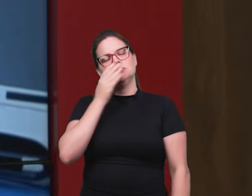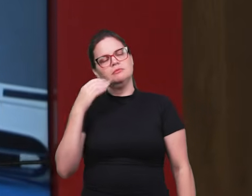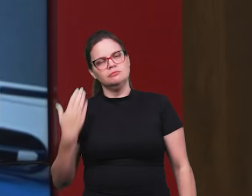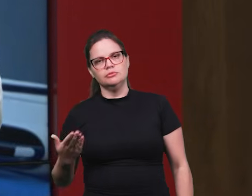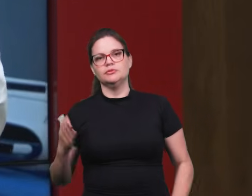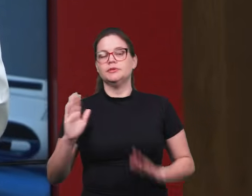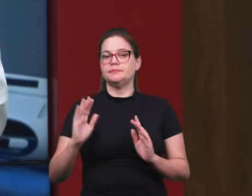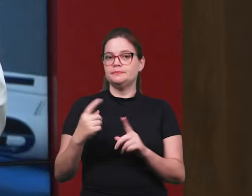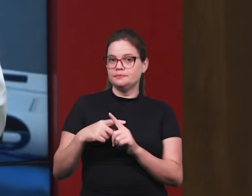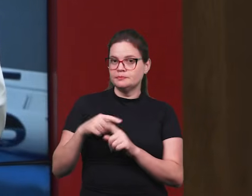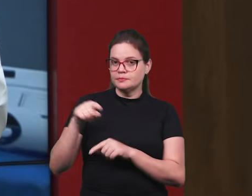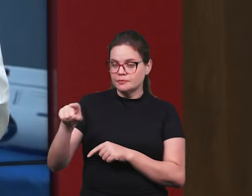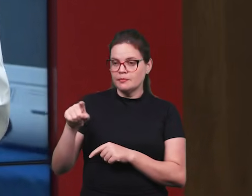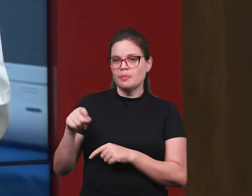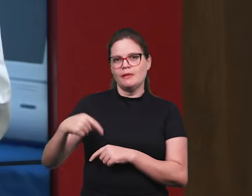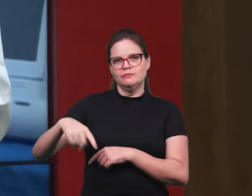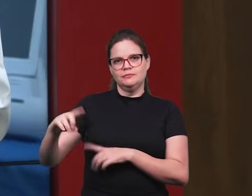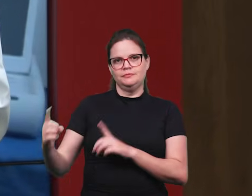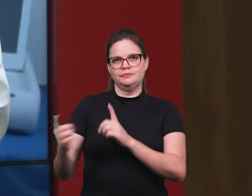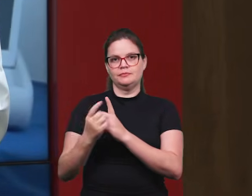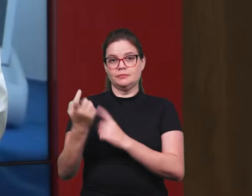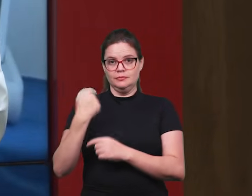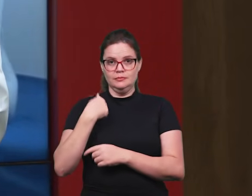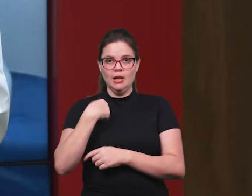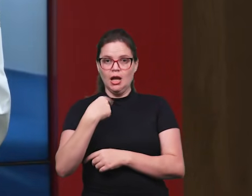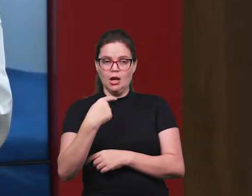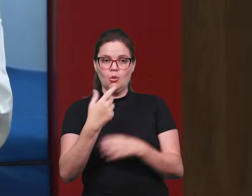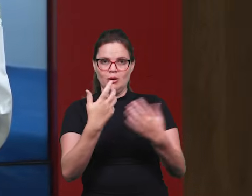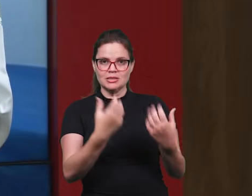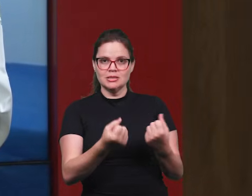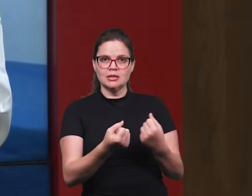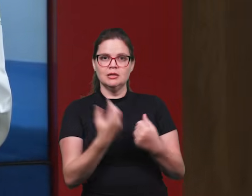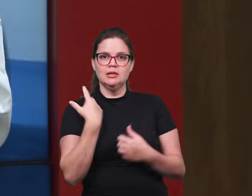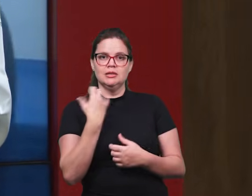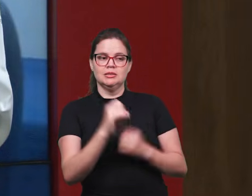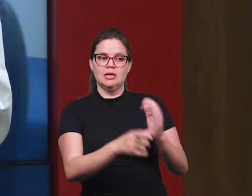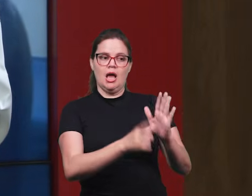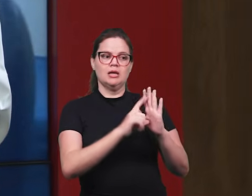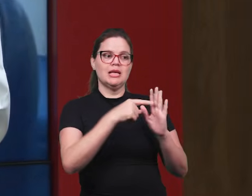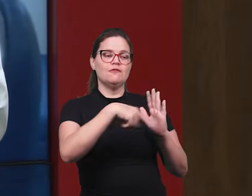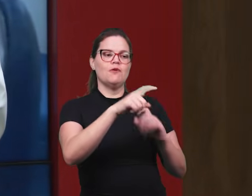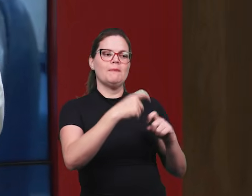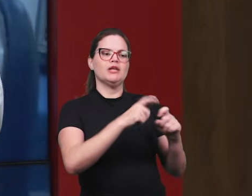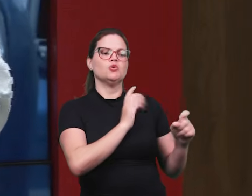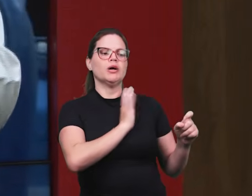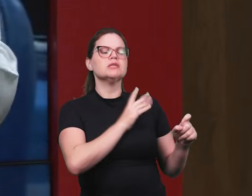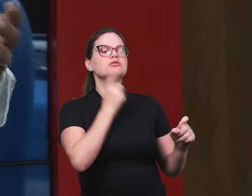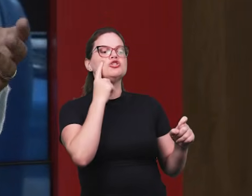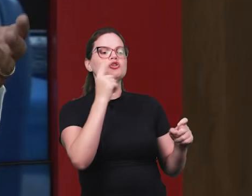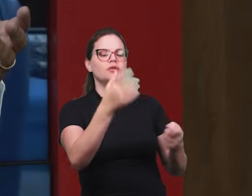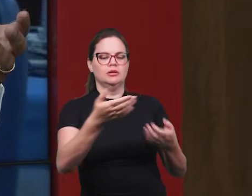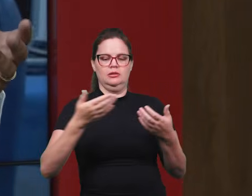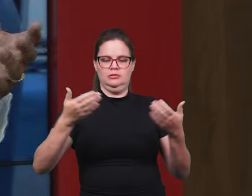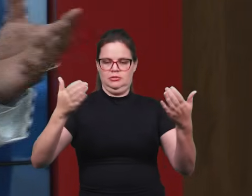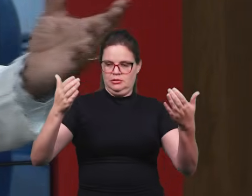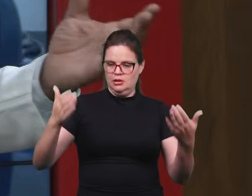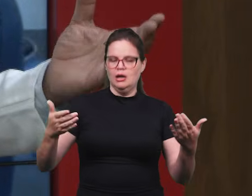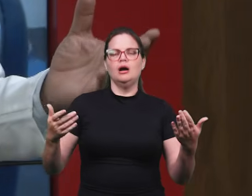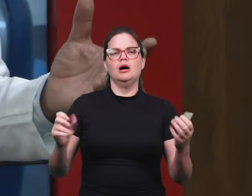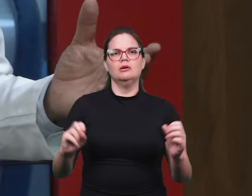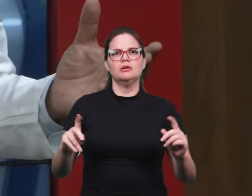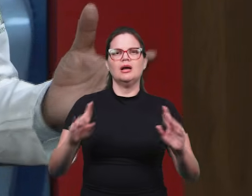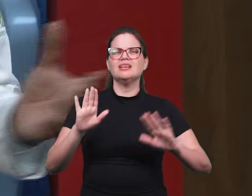com a consulta pré-anestésica, eu só faço consulta pré-anestésica se tiver avaliação cardiológica. Aí algumas pessoas viram e falam assim,